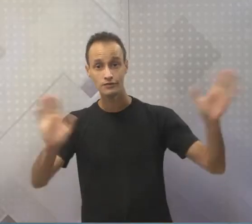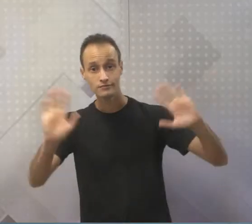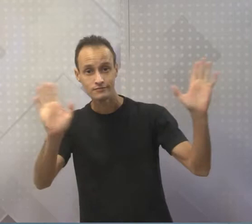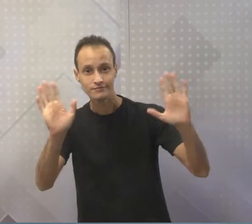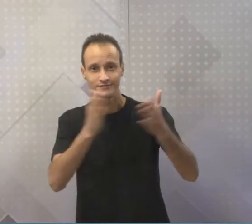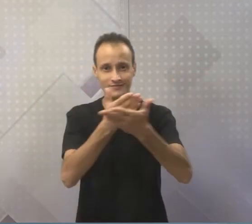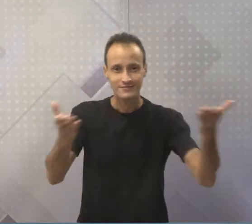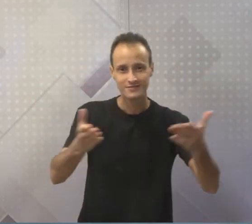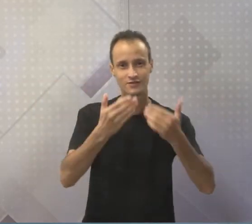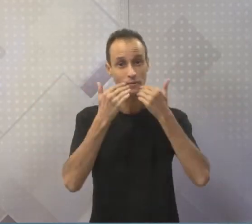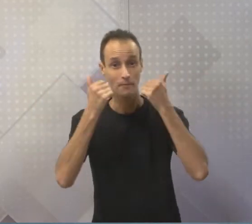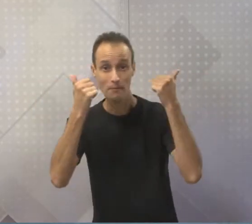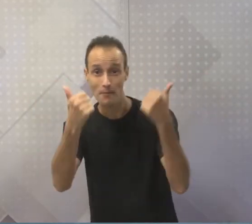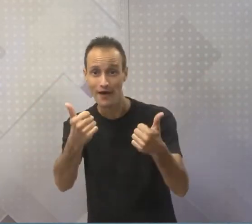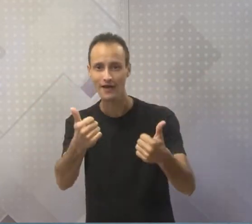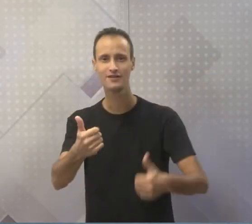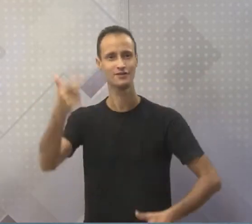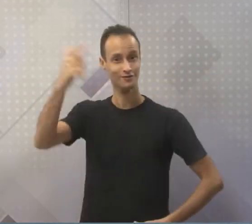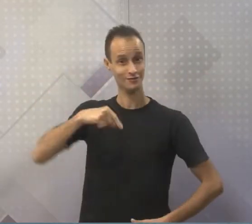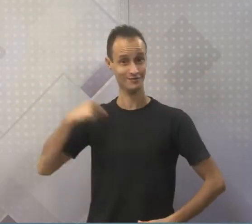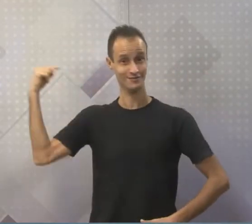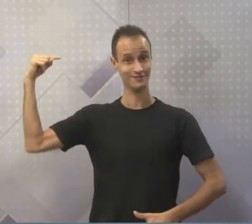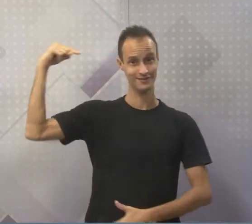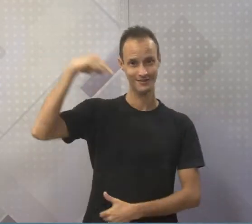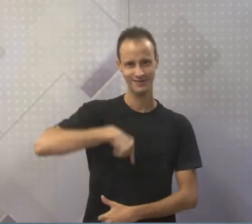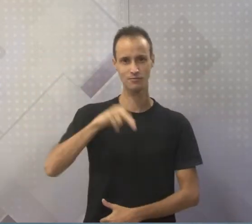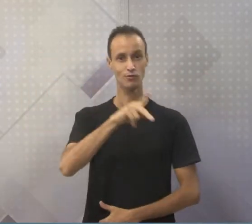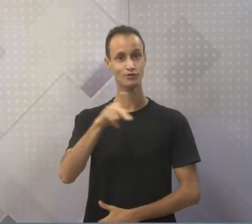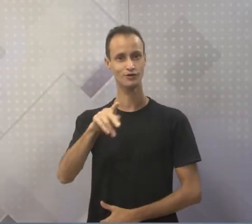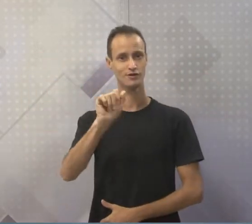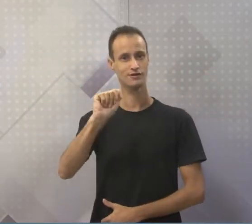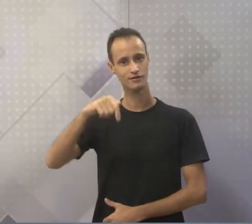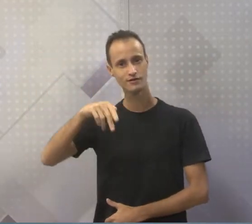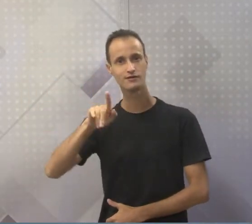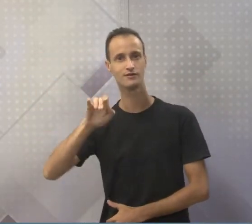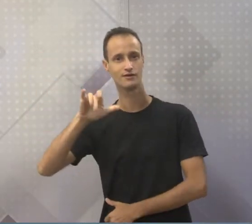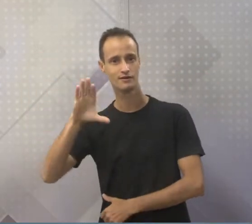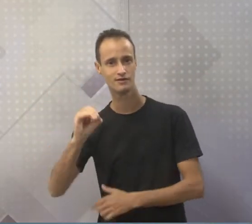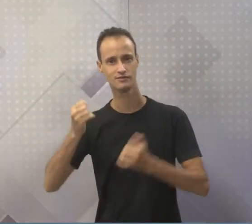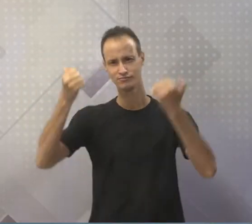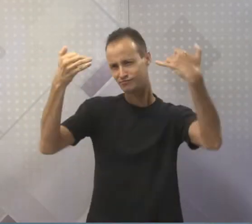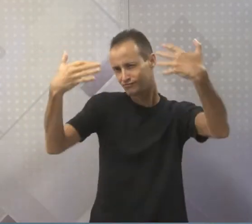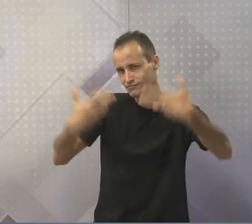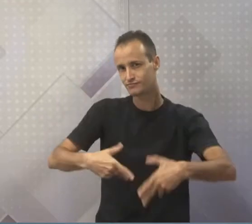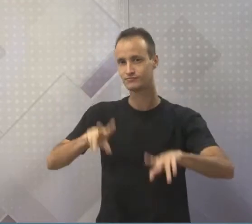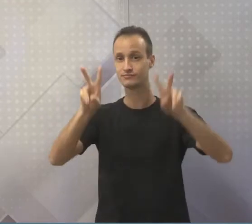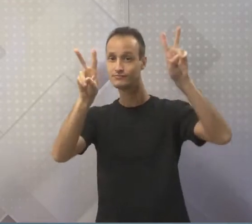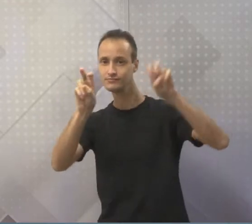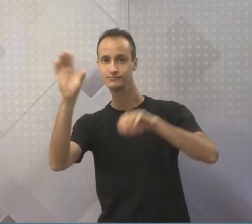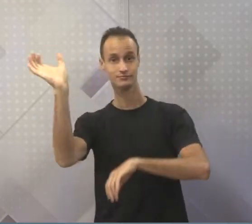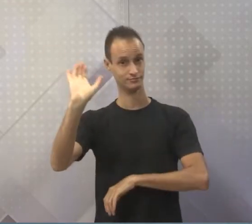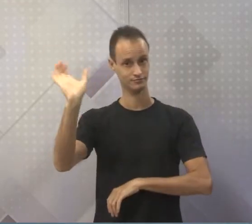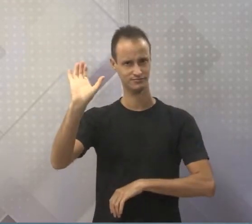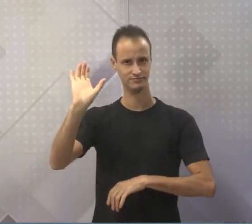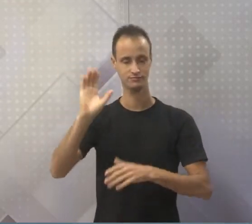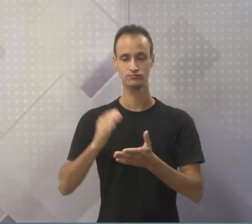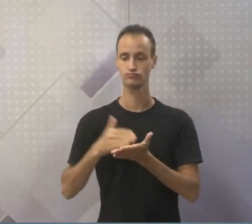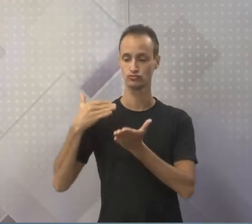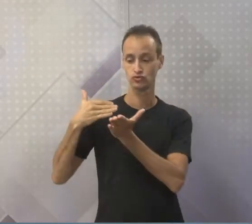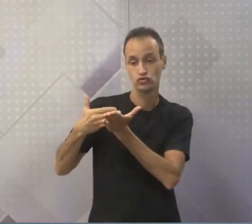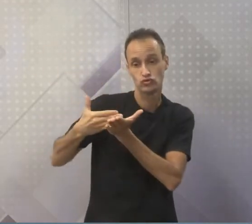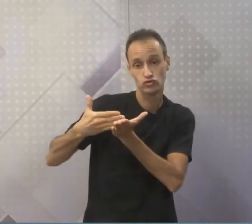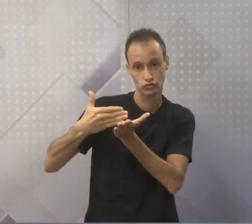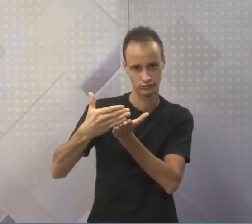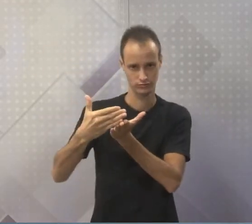Olá pessoal, tudo bem? Mais uma vez aqui, professor Ângelo, falando com você sobre ciências, né? E dando